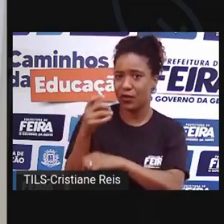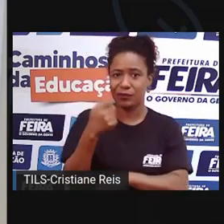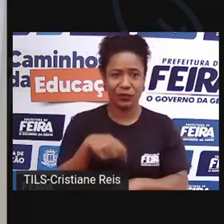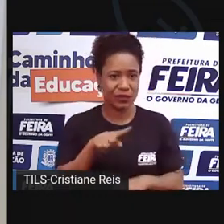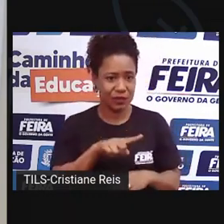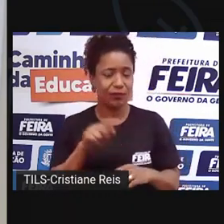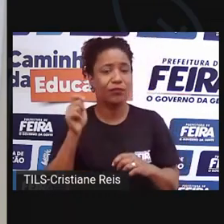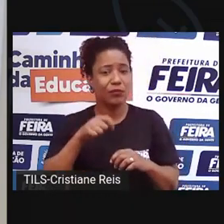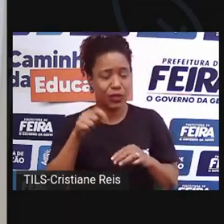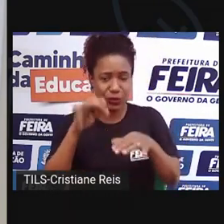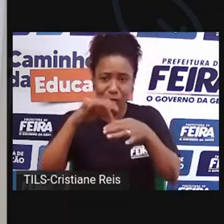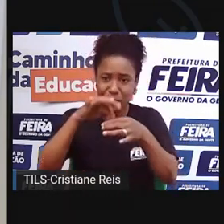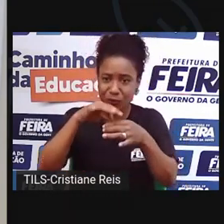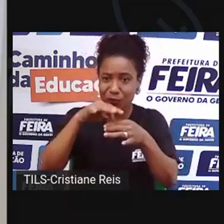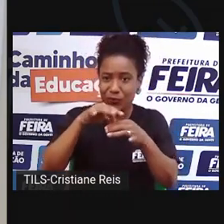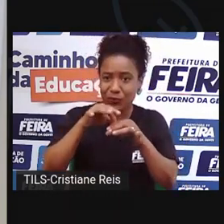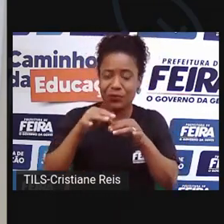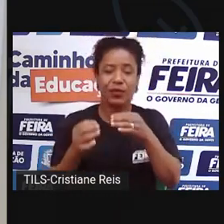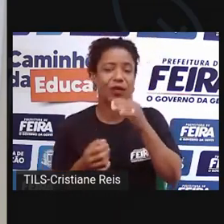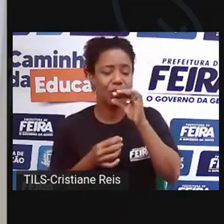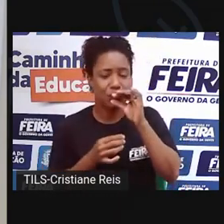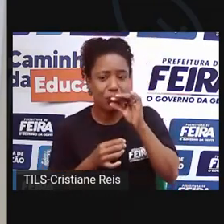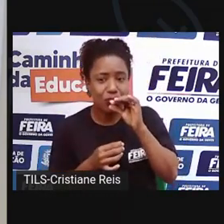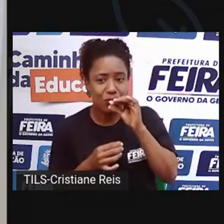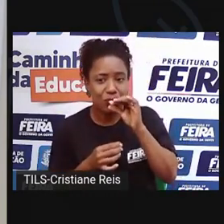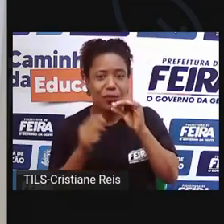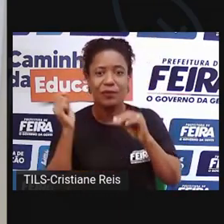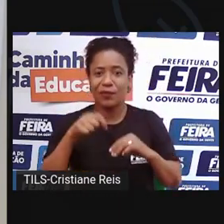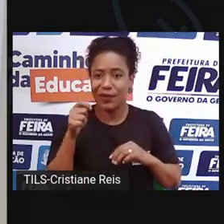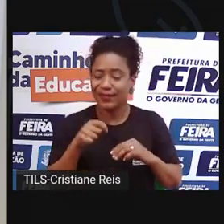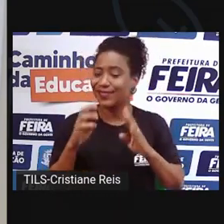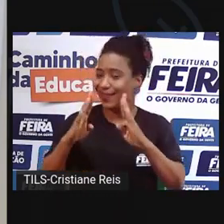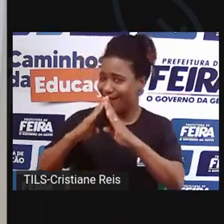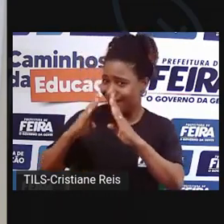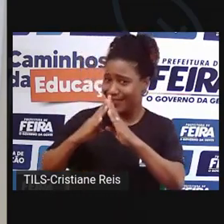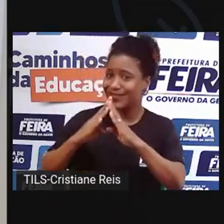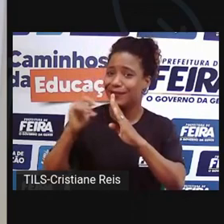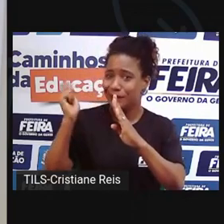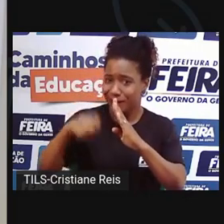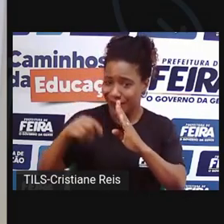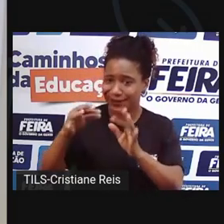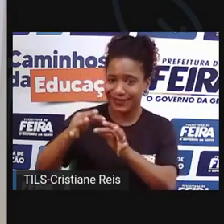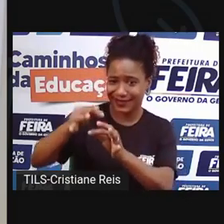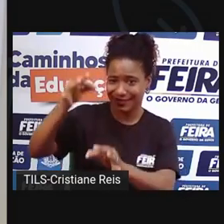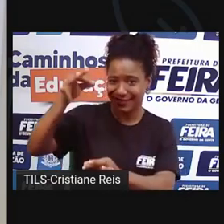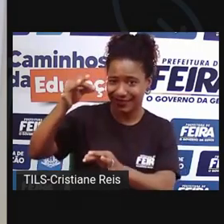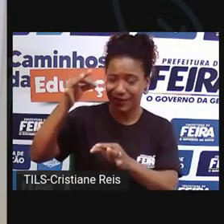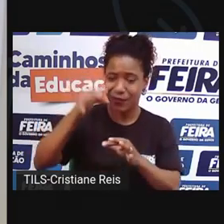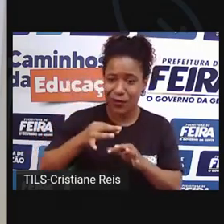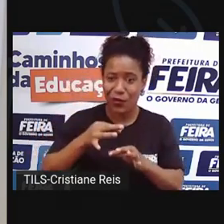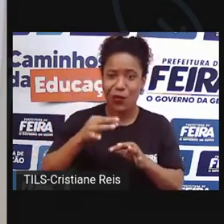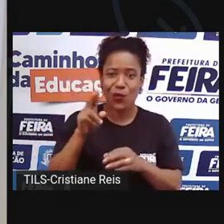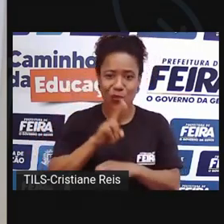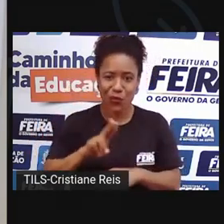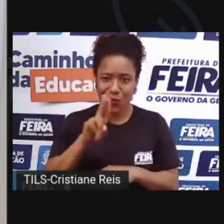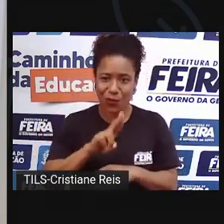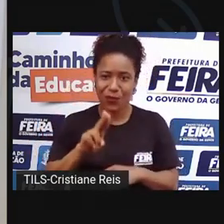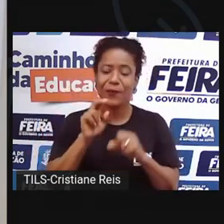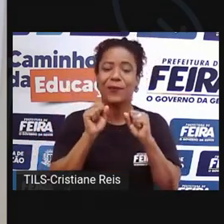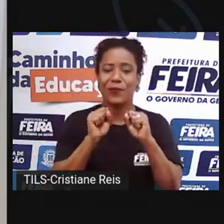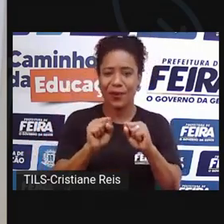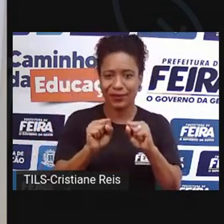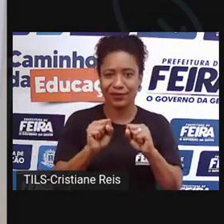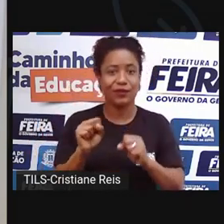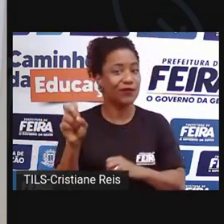posso lavar e usar novamente. Se você tiver em casa também desse, dá para usar. Tá bom, meninada? Eu vou usar